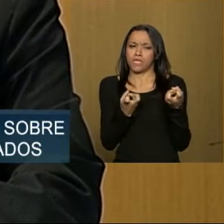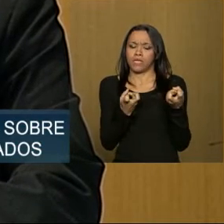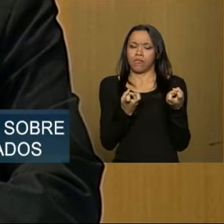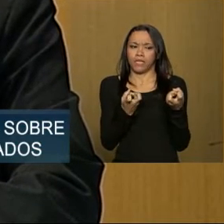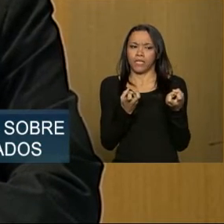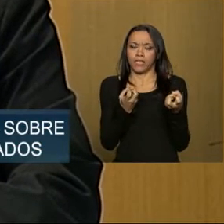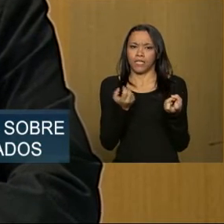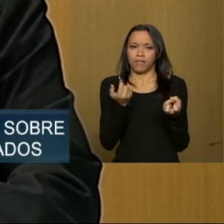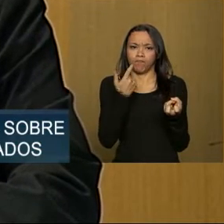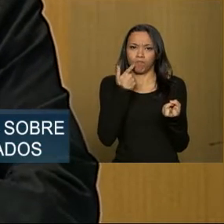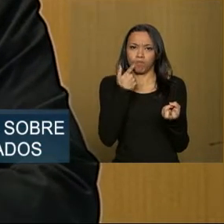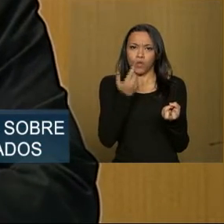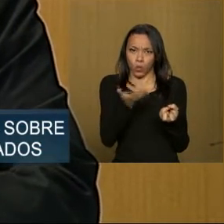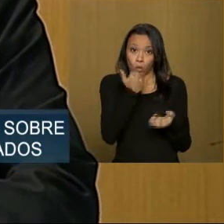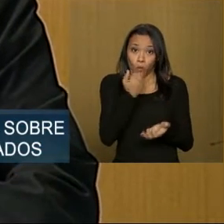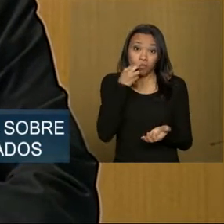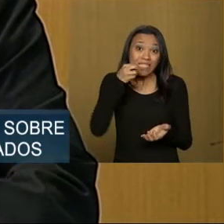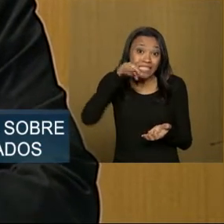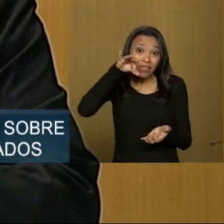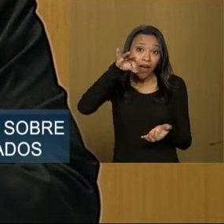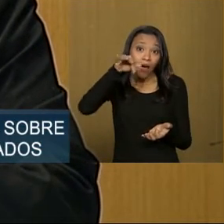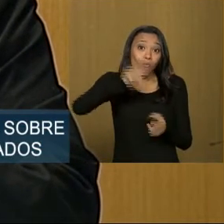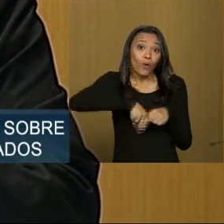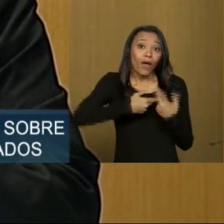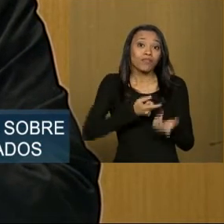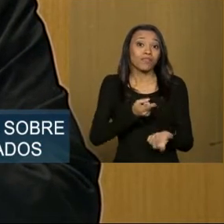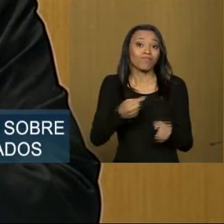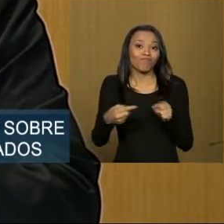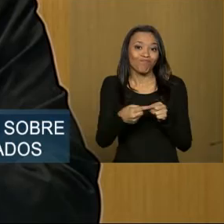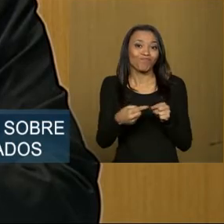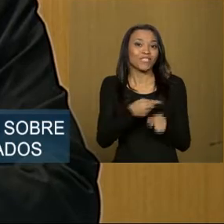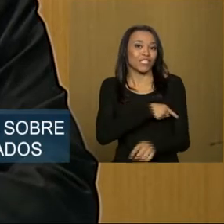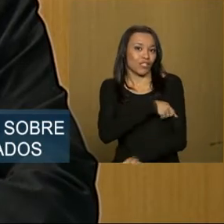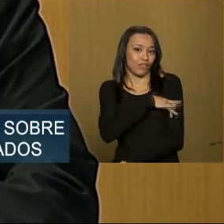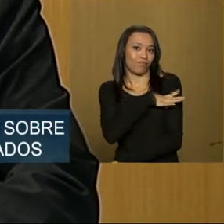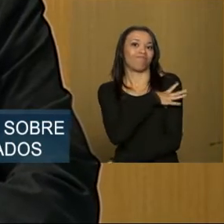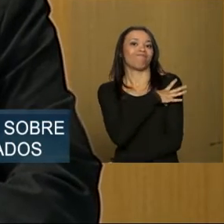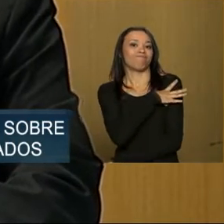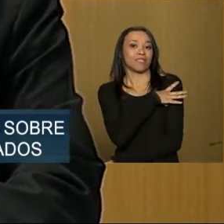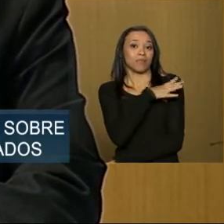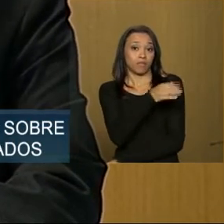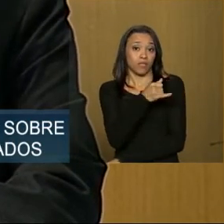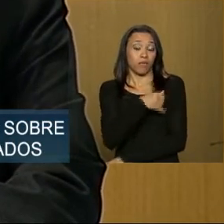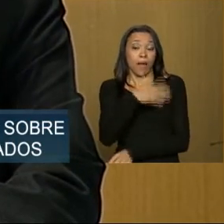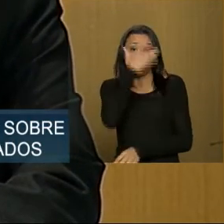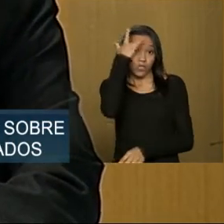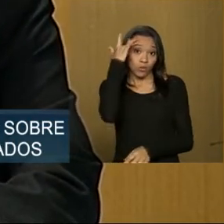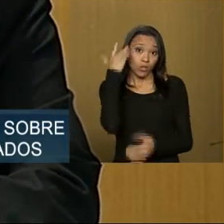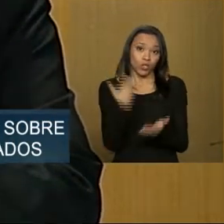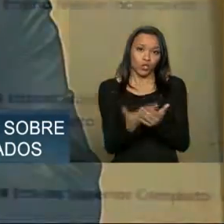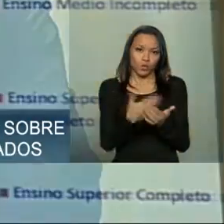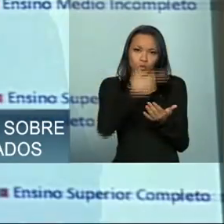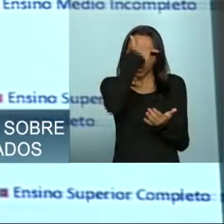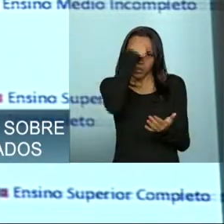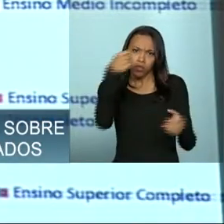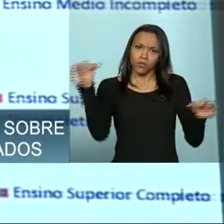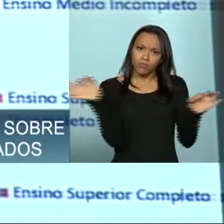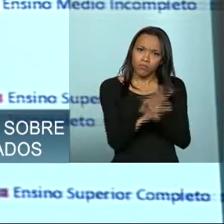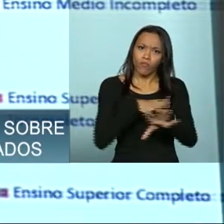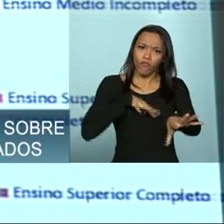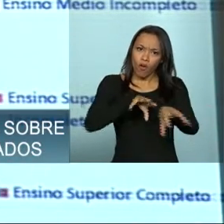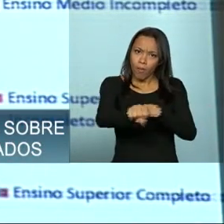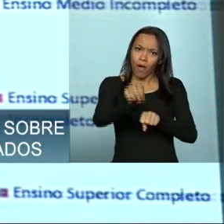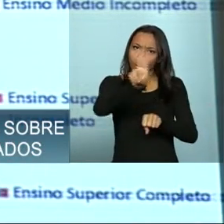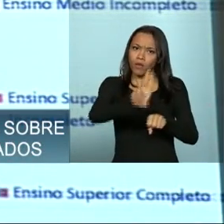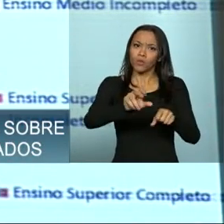de sódio, em relação à escolaridade. Então, a população com ensino superior completo, ela tem uma